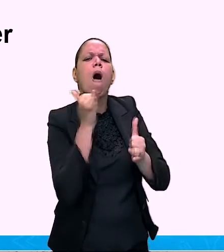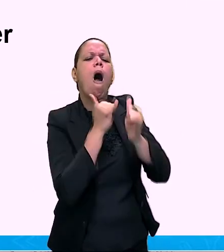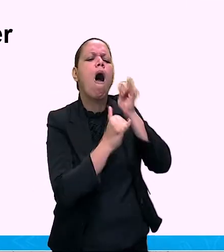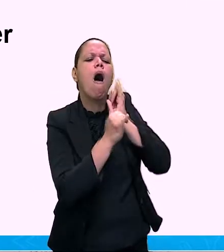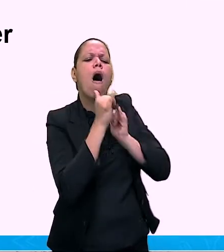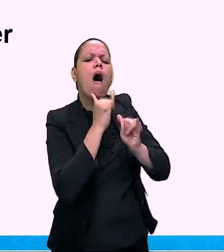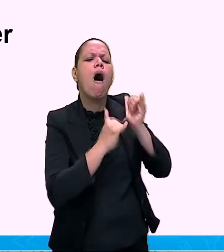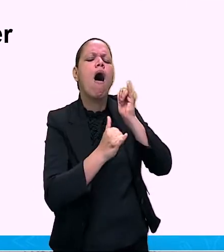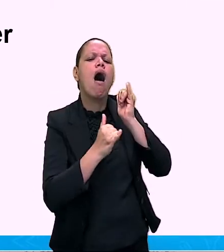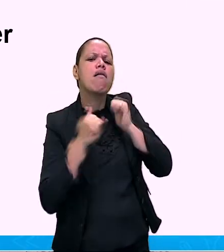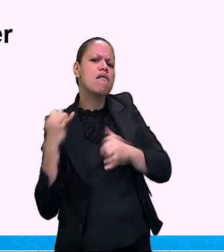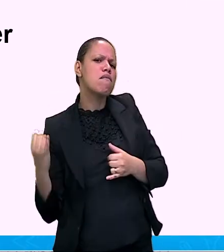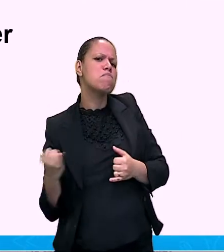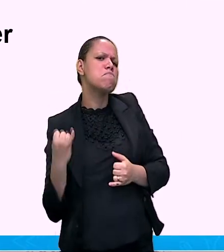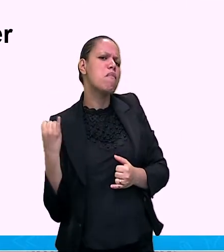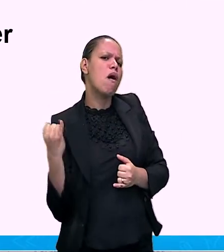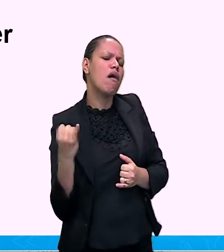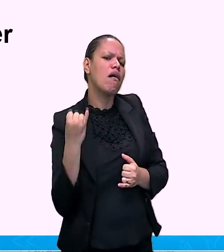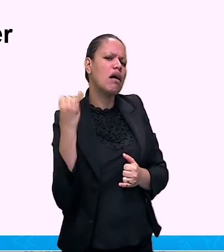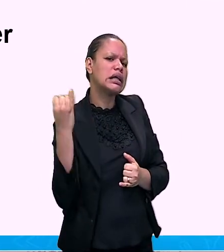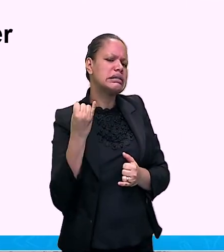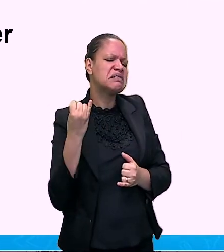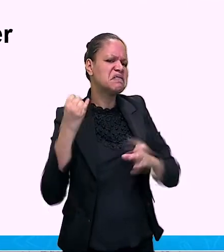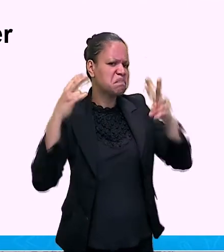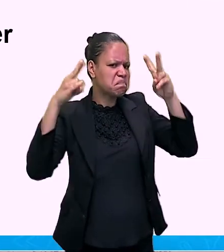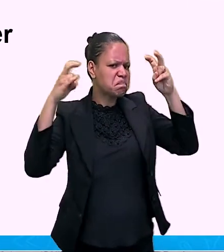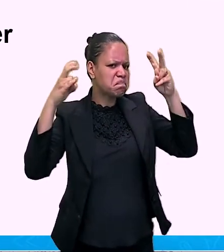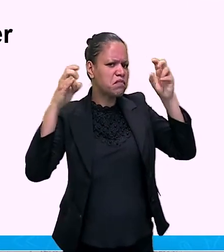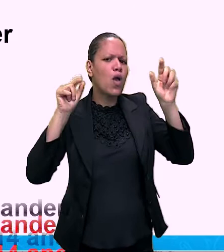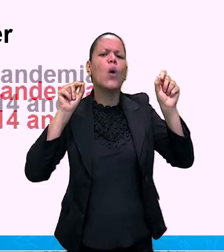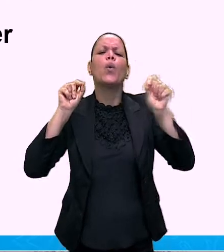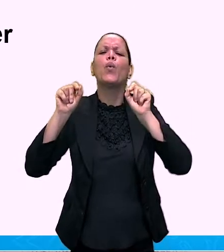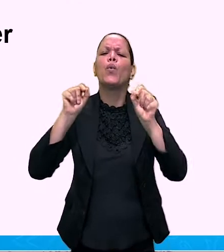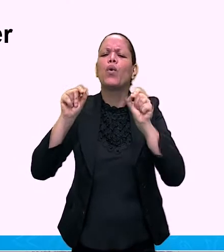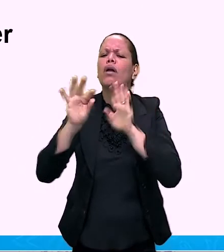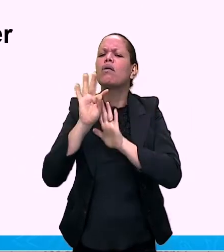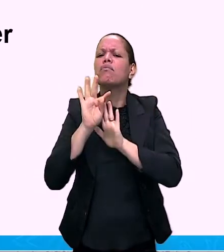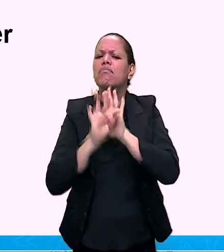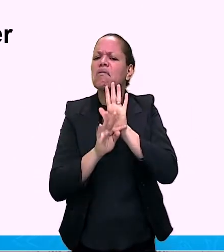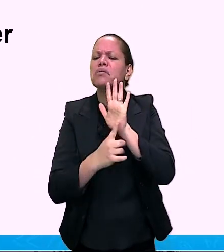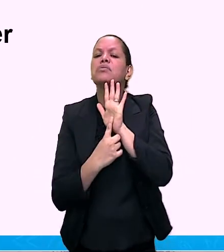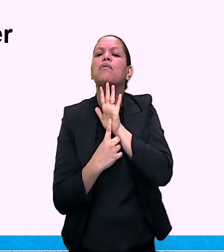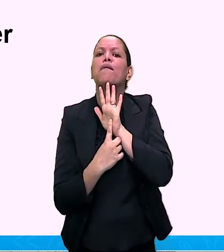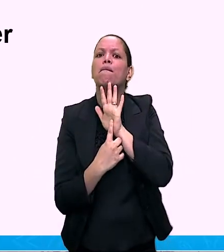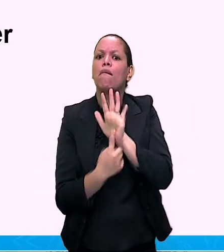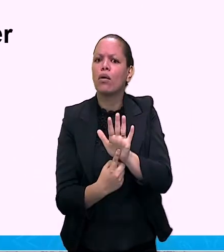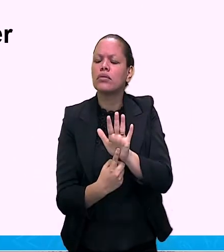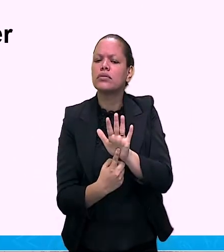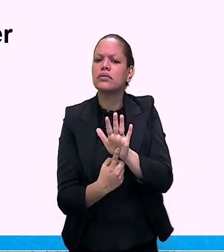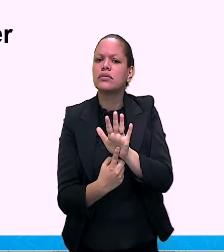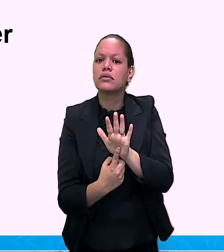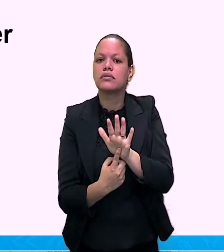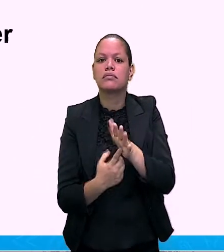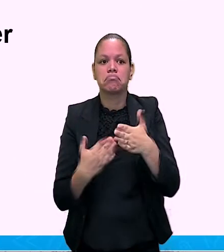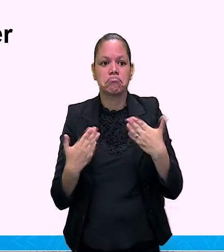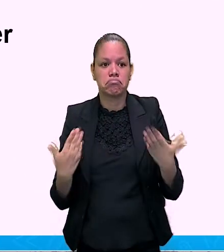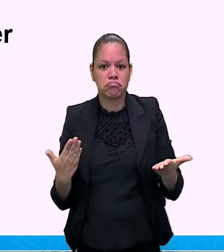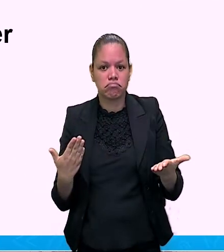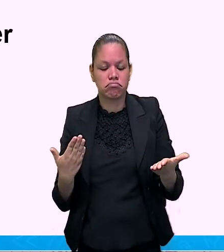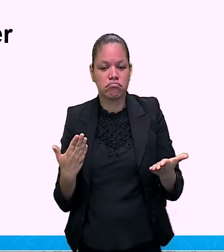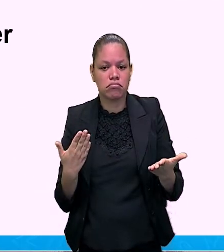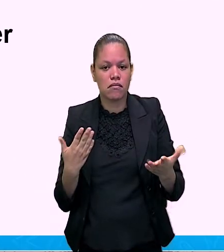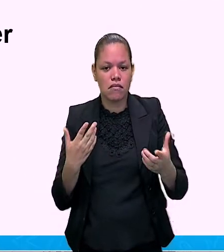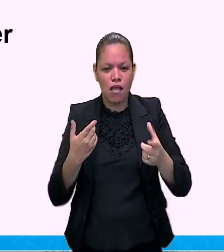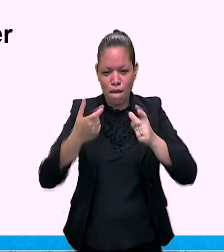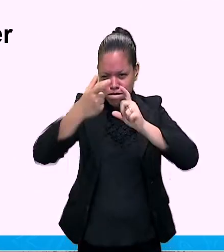gente? Do que esse texto está falando? É de uma síndrome